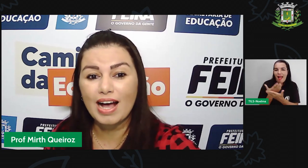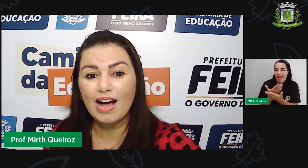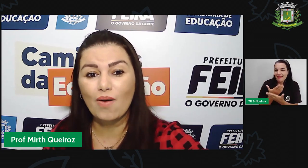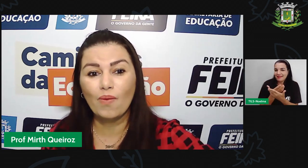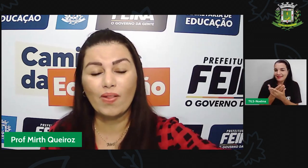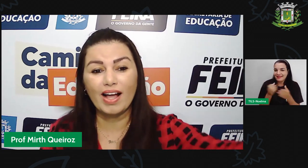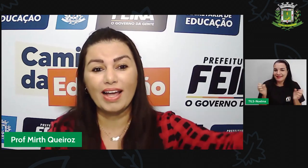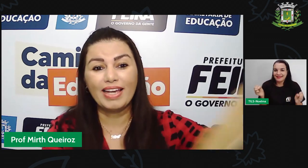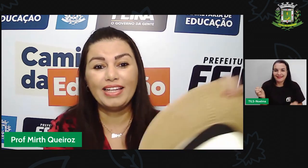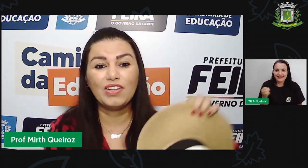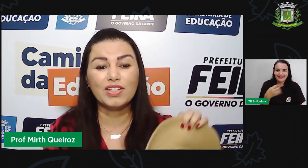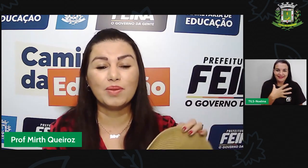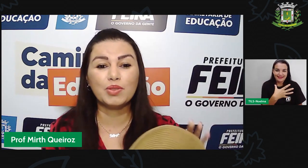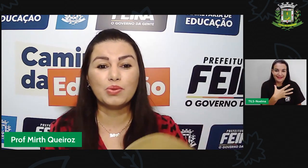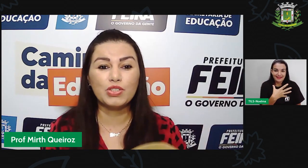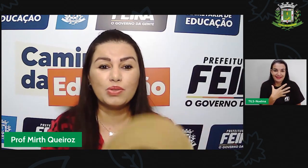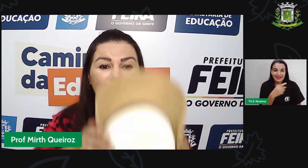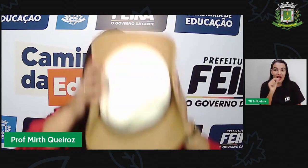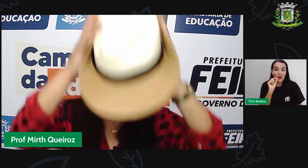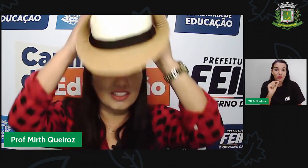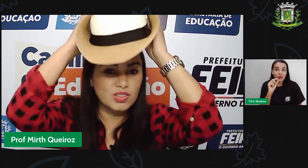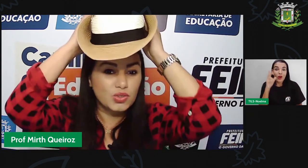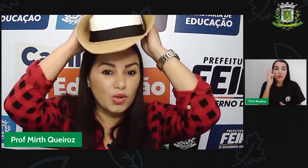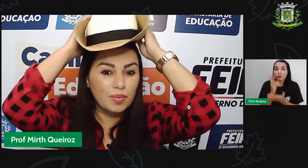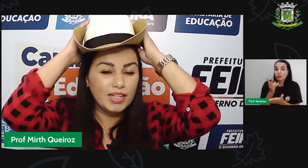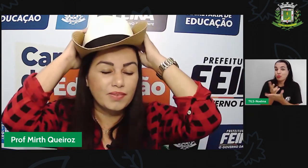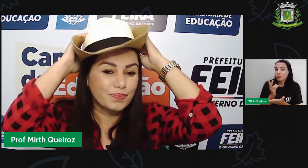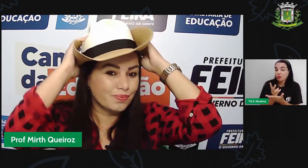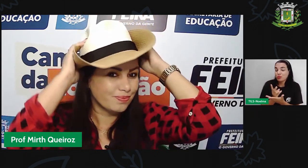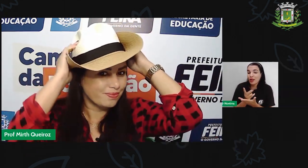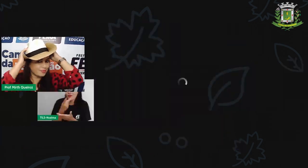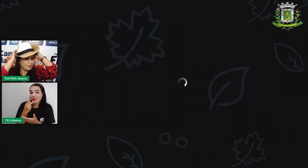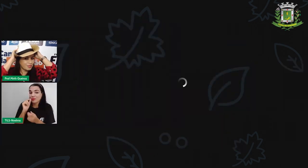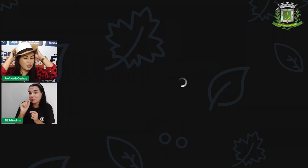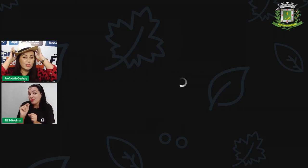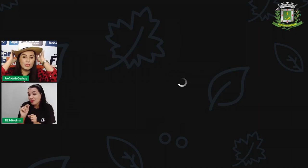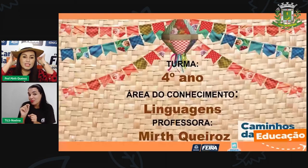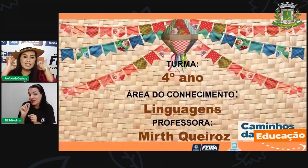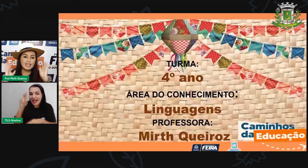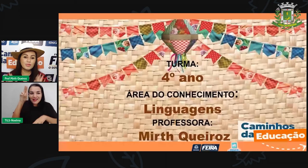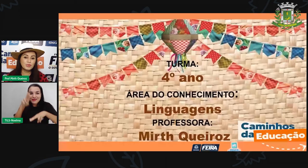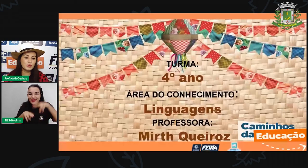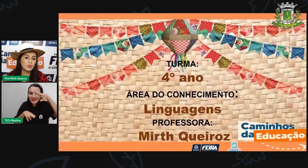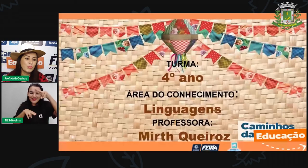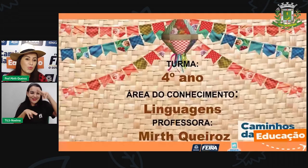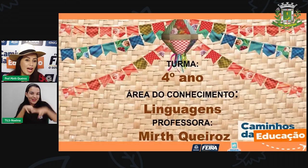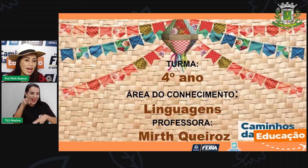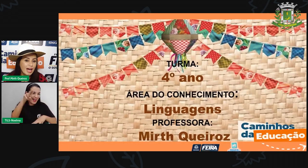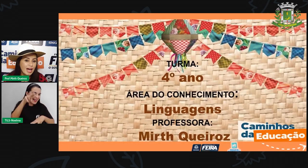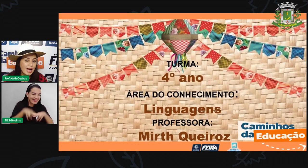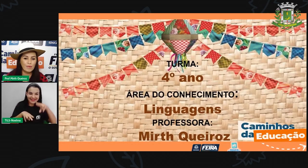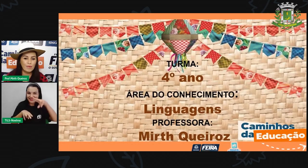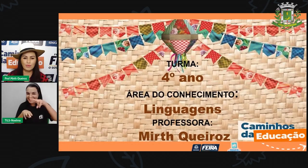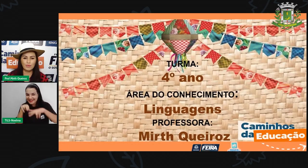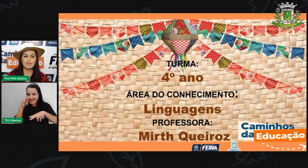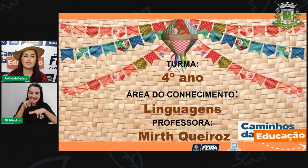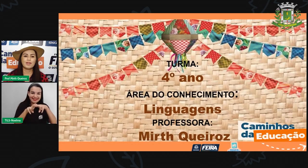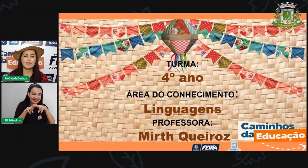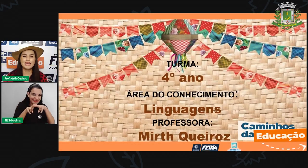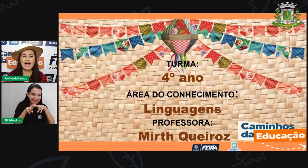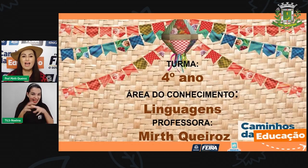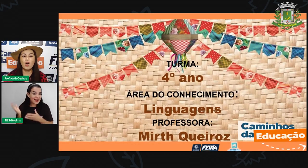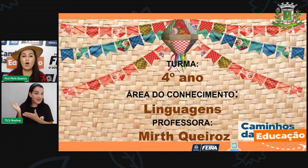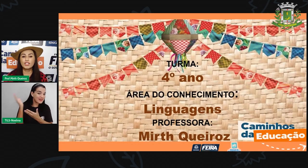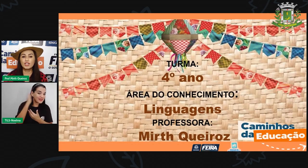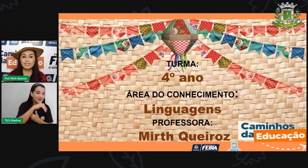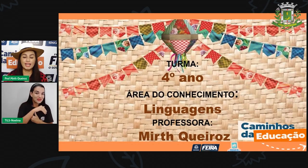uma aula e nós vamos continuar falando sobre o São João. Vamos